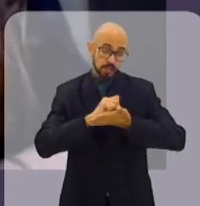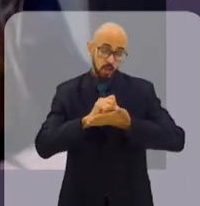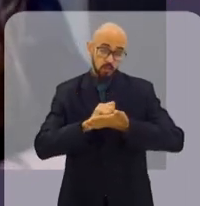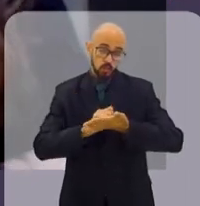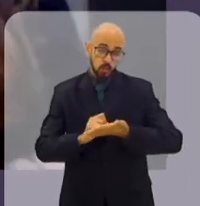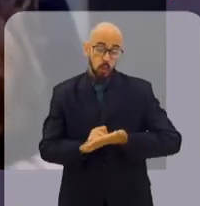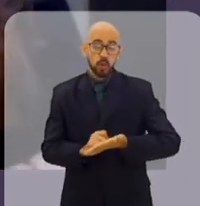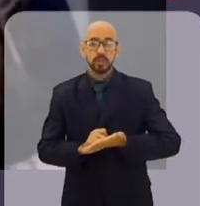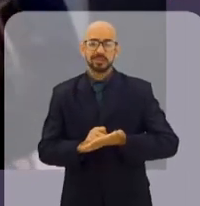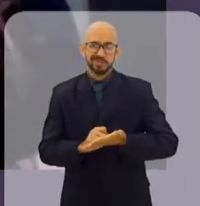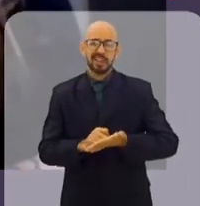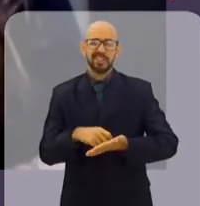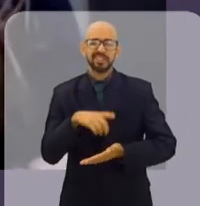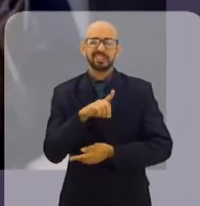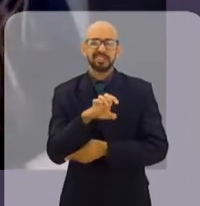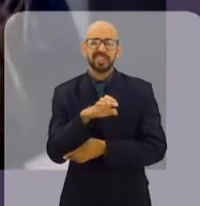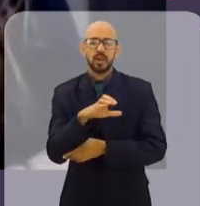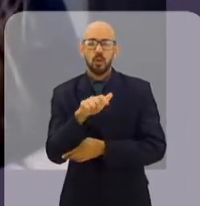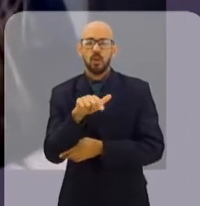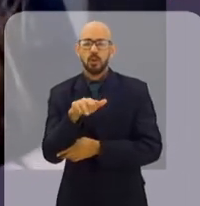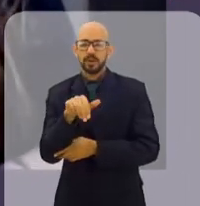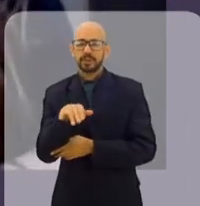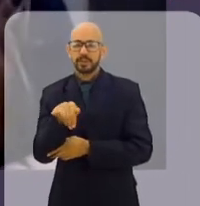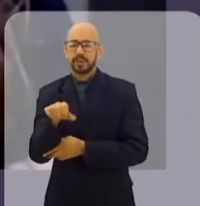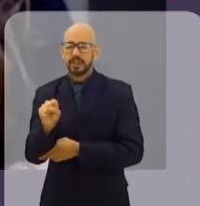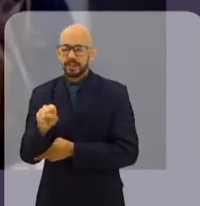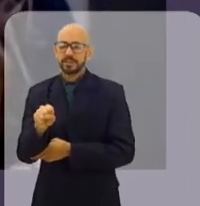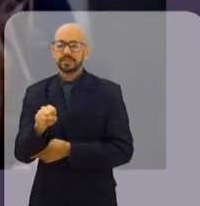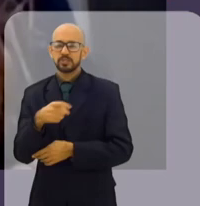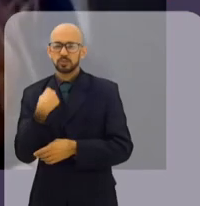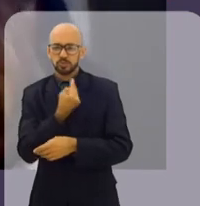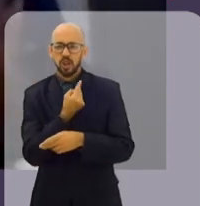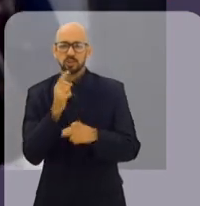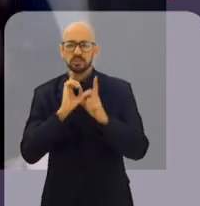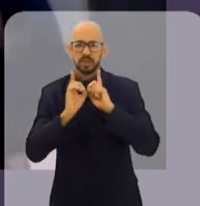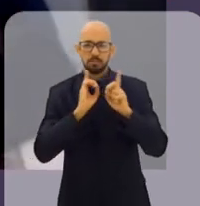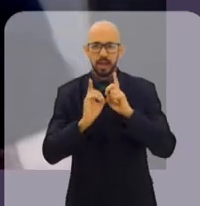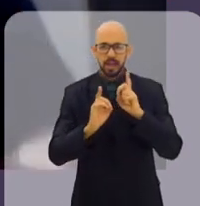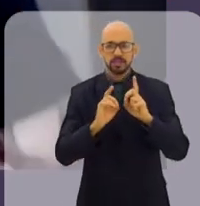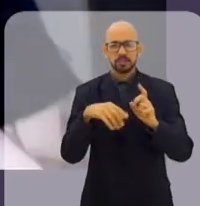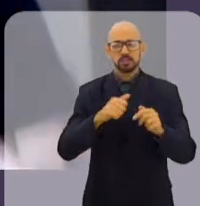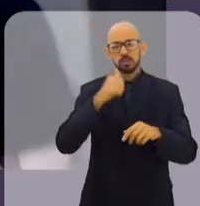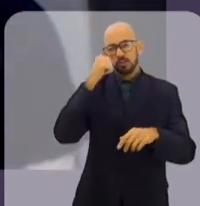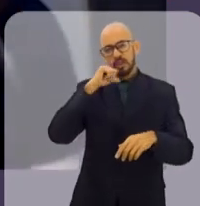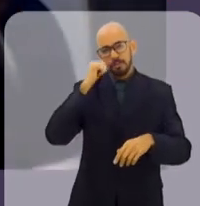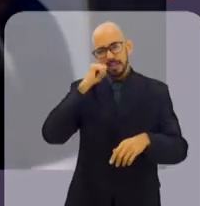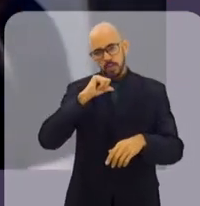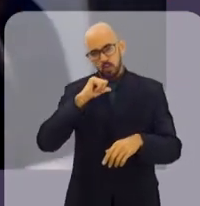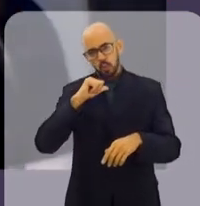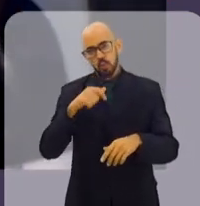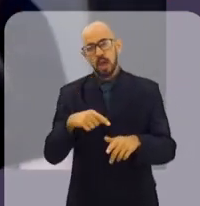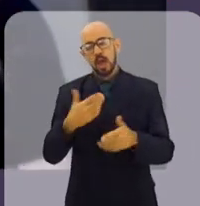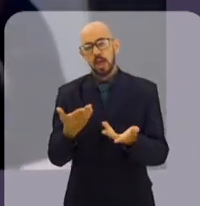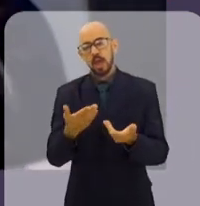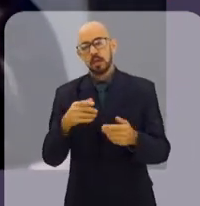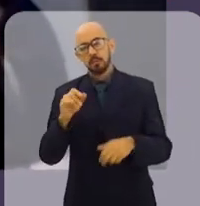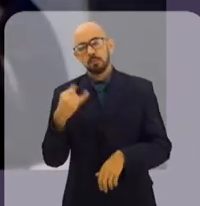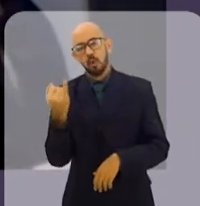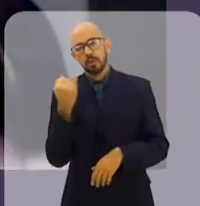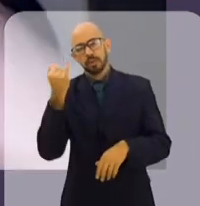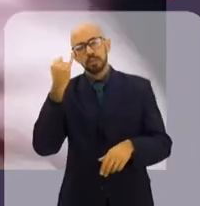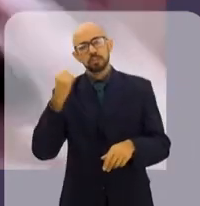decoloniais, dentro dos nossos debates hoje sobre o feminismo? Por que não também fazer esses produtos